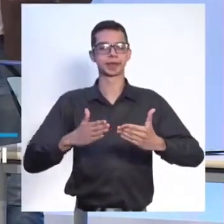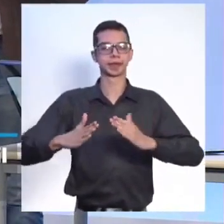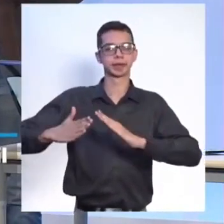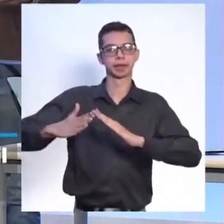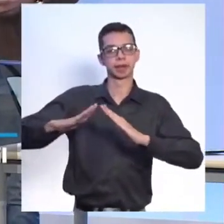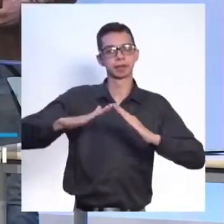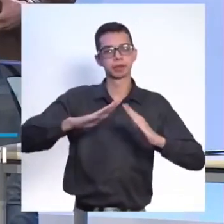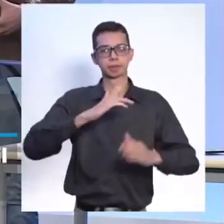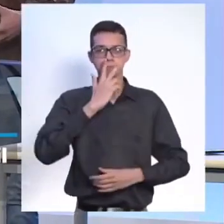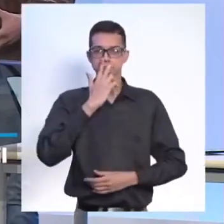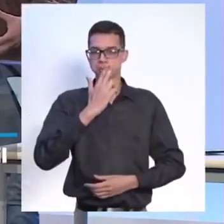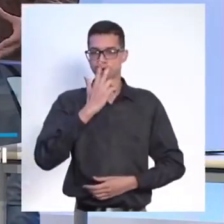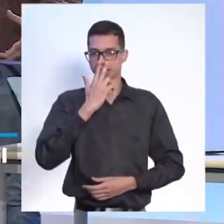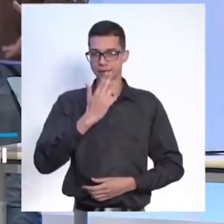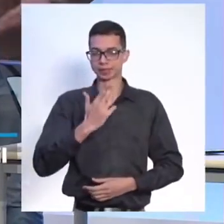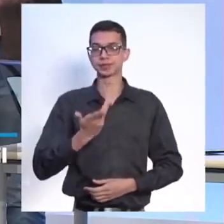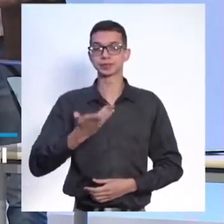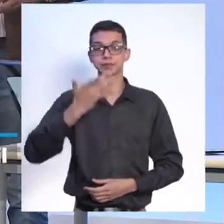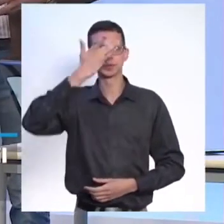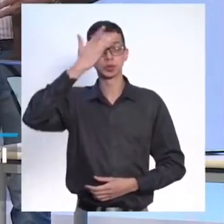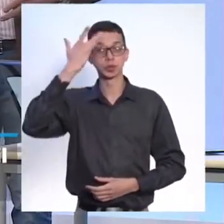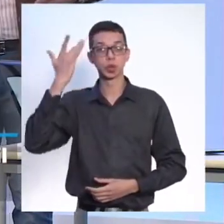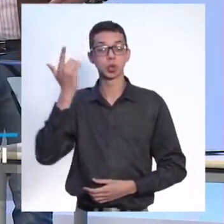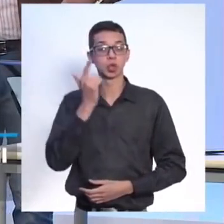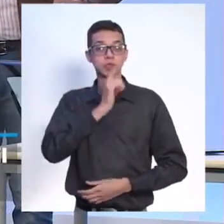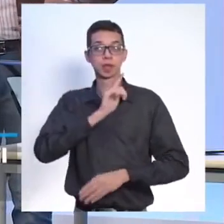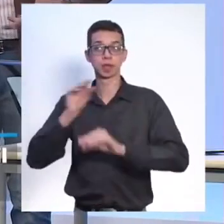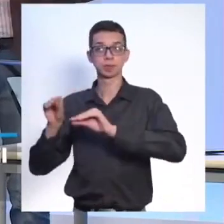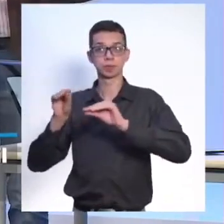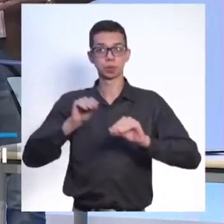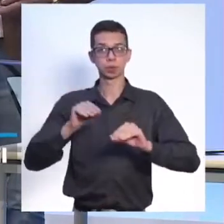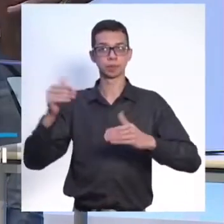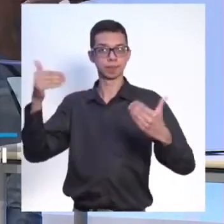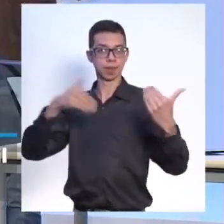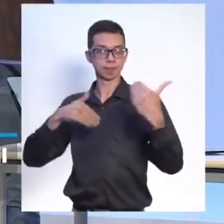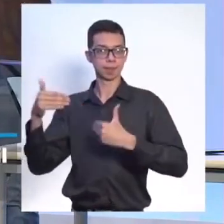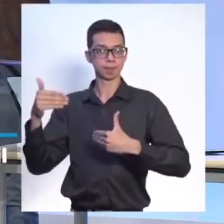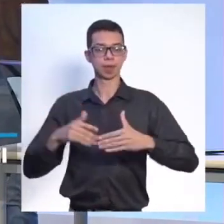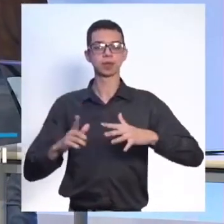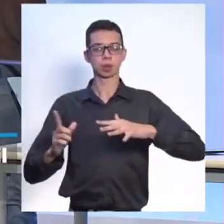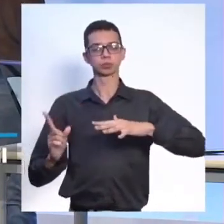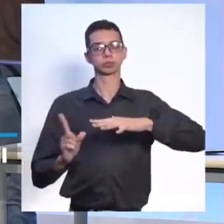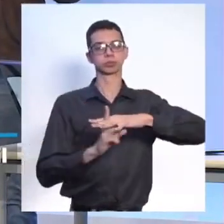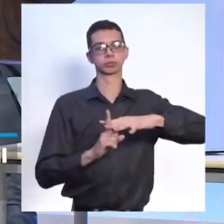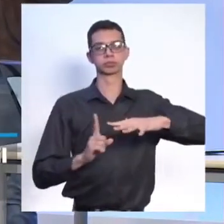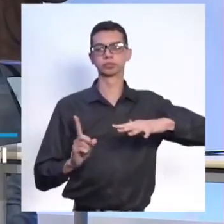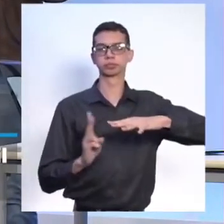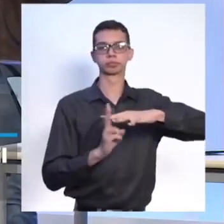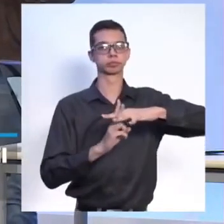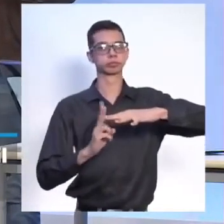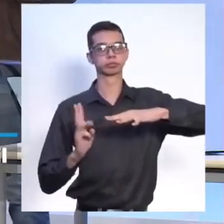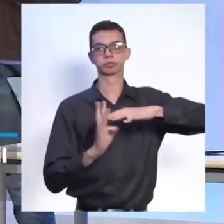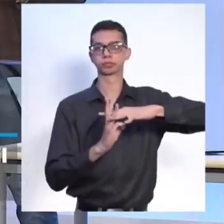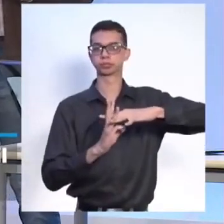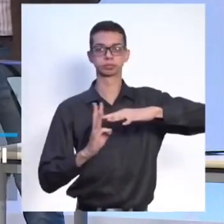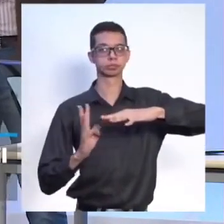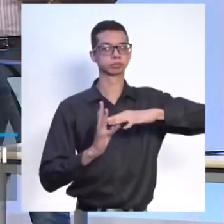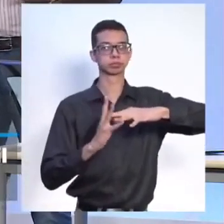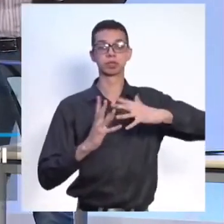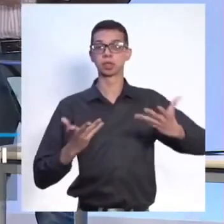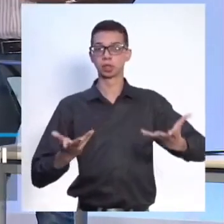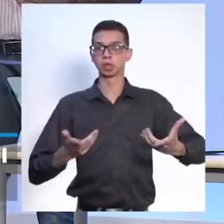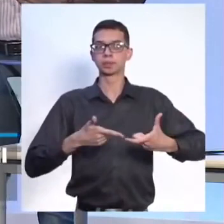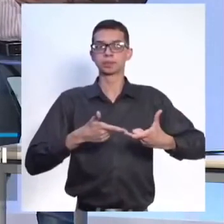vão acolhendo aqueles que vão chegando e essa estrutura ela vai crescendo. E nesse período trouxe